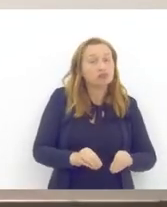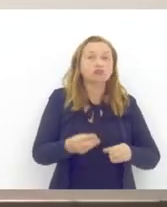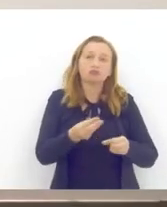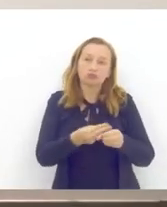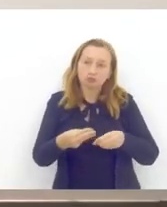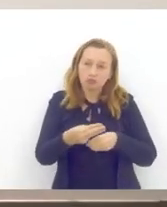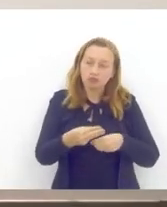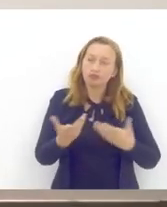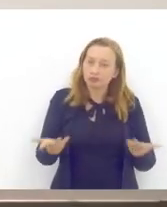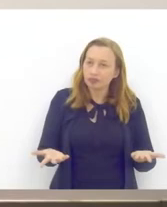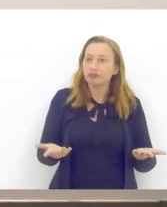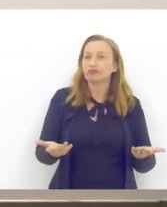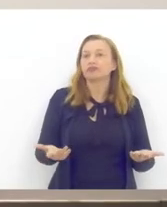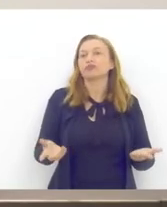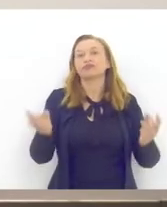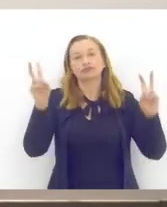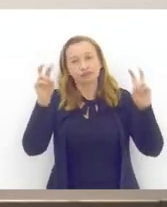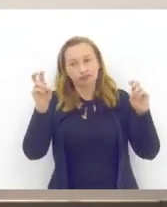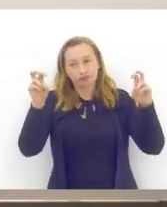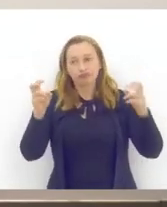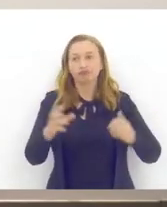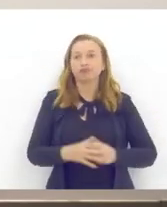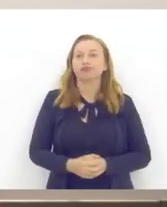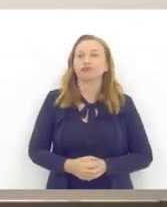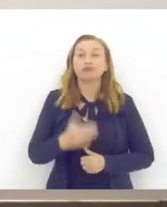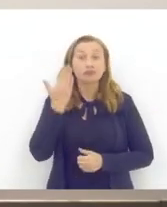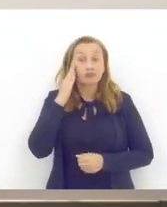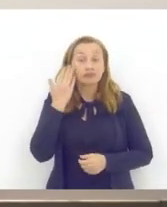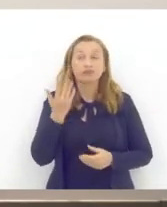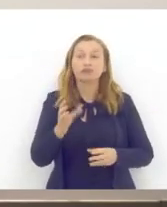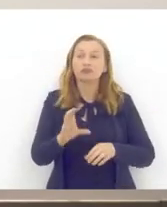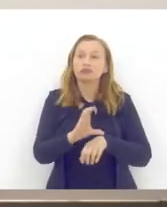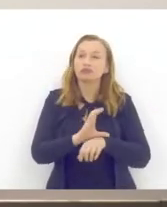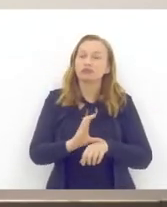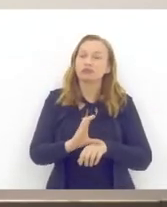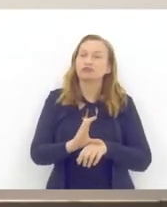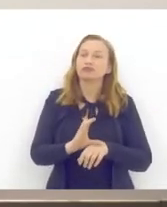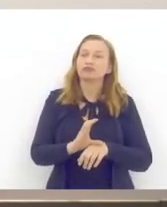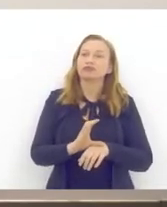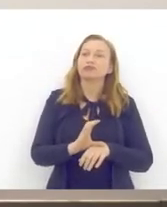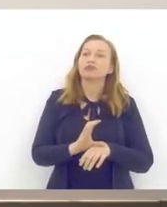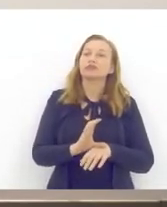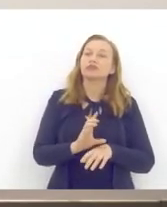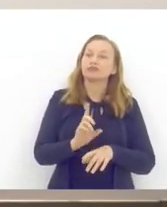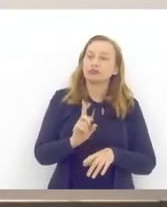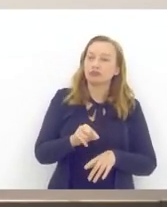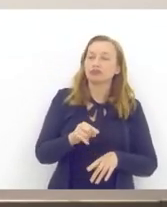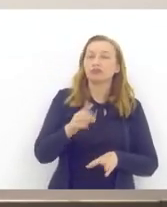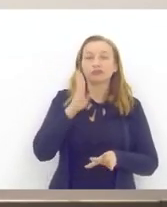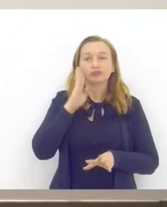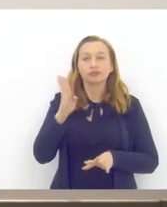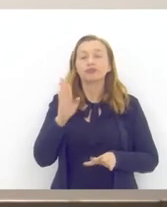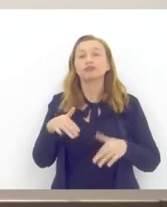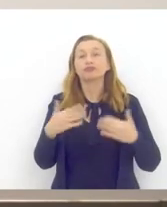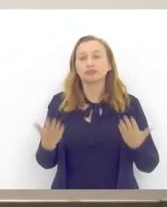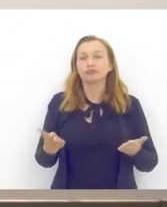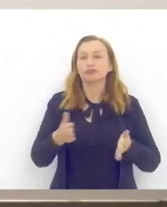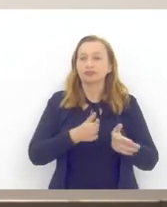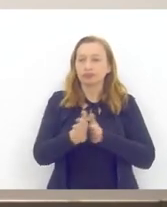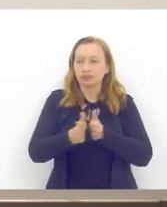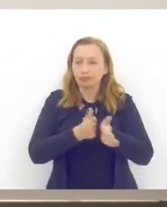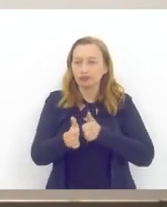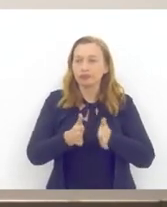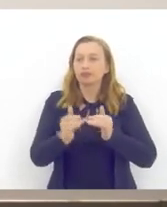de sobremaneira. Então, esse é um tema que a gente entende que a construção do consenso é um elemento fundamental. Então, a gente ter acesso